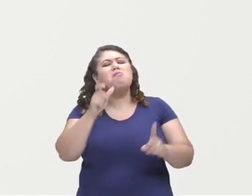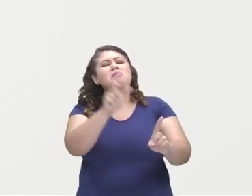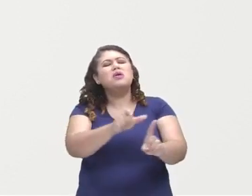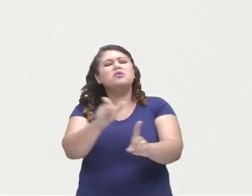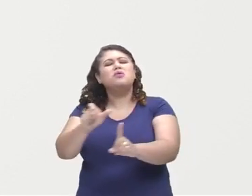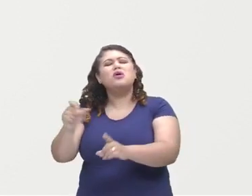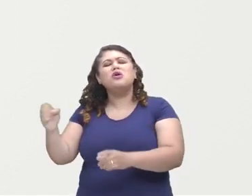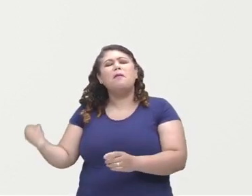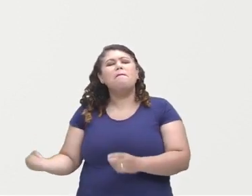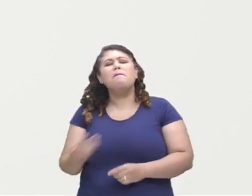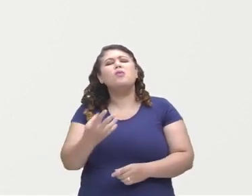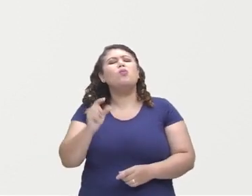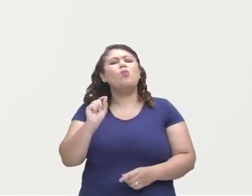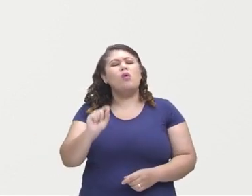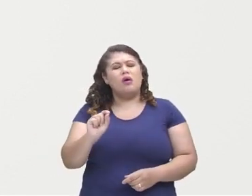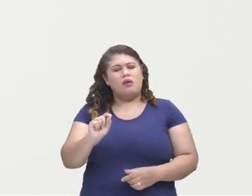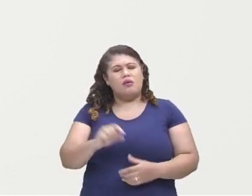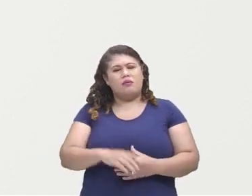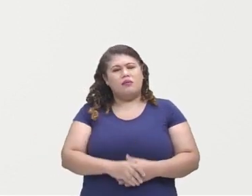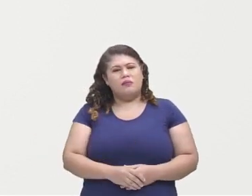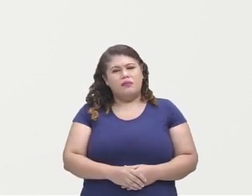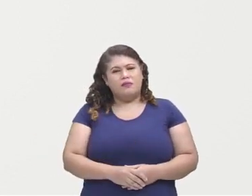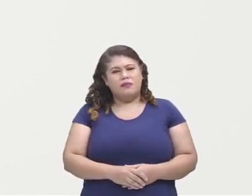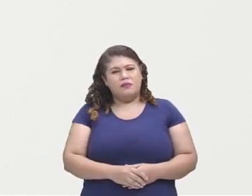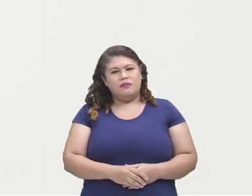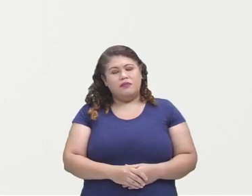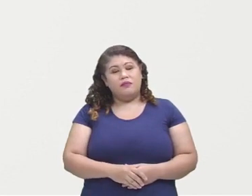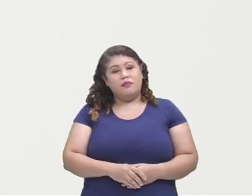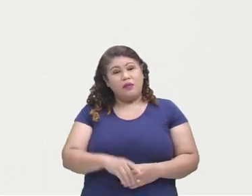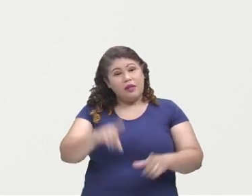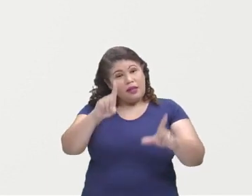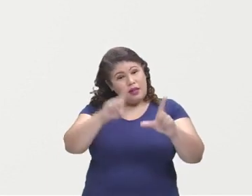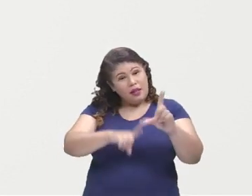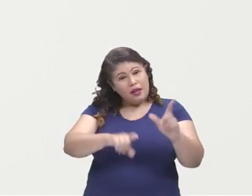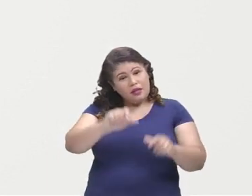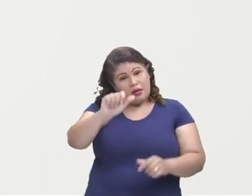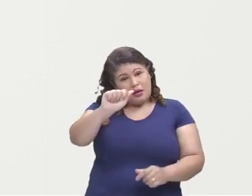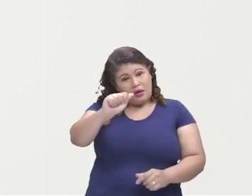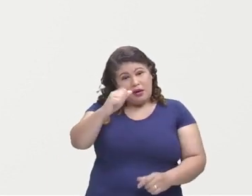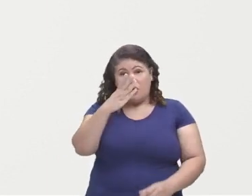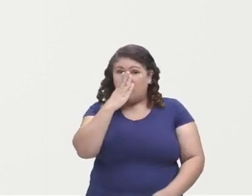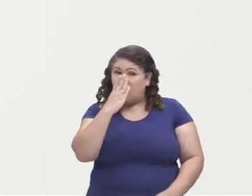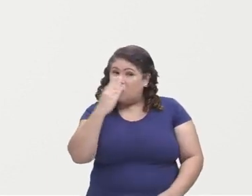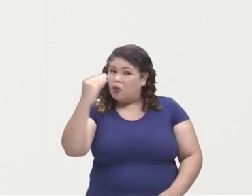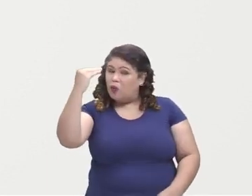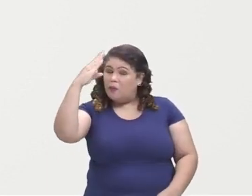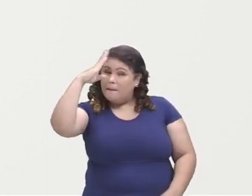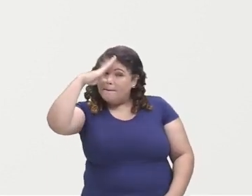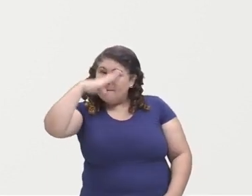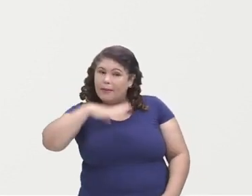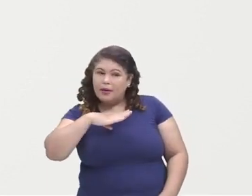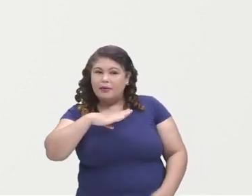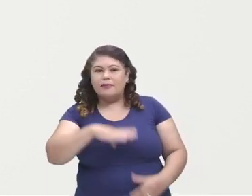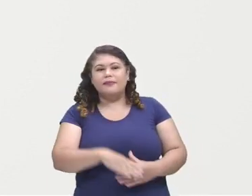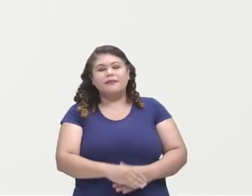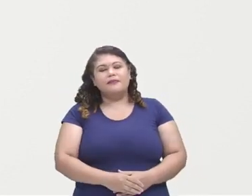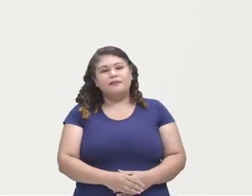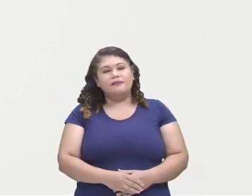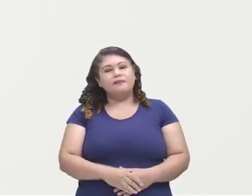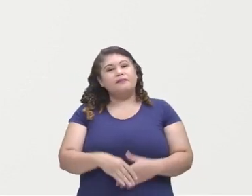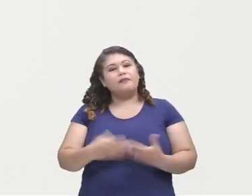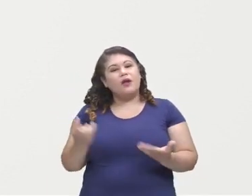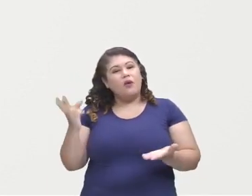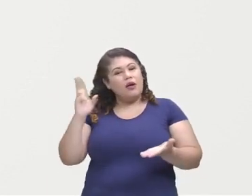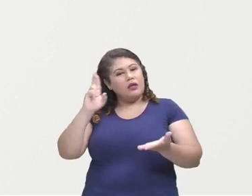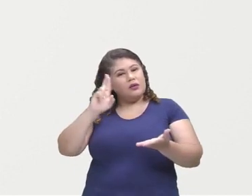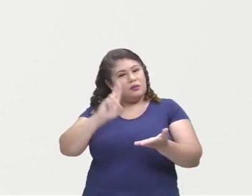Vamos lá investigar quem foi que apareceu? Foi o lobo mau. Então, a resposta